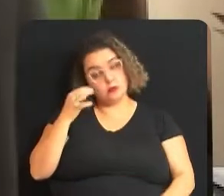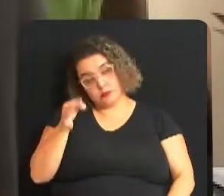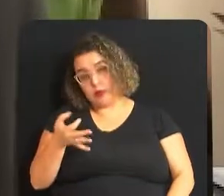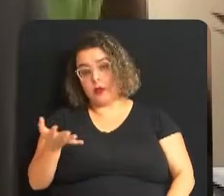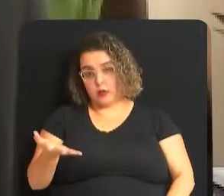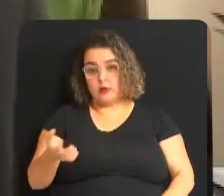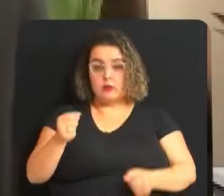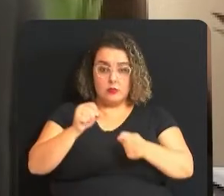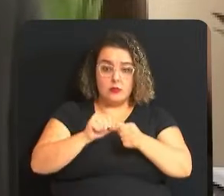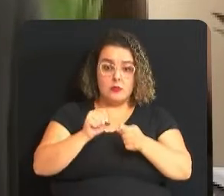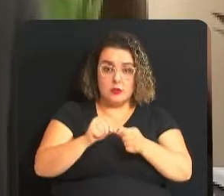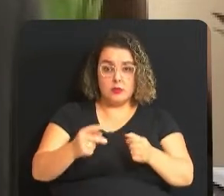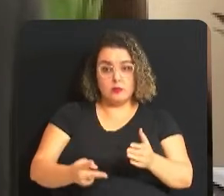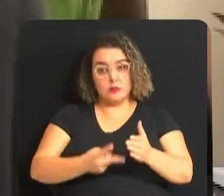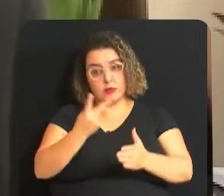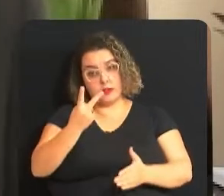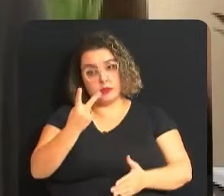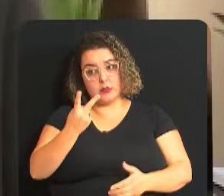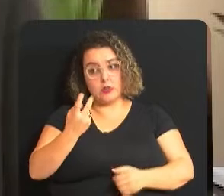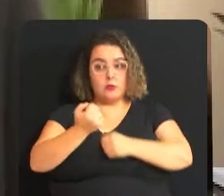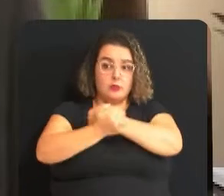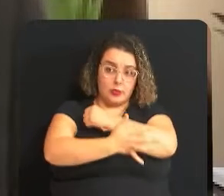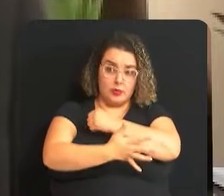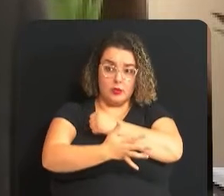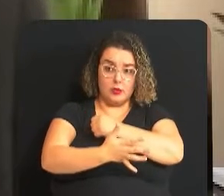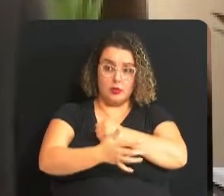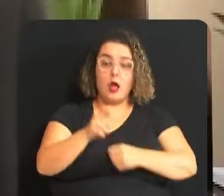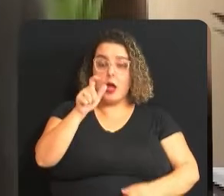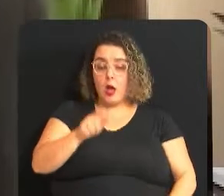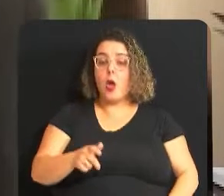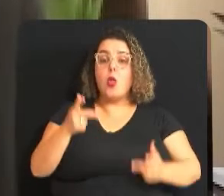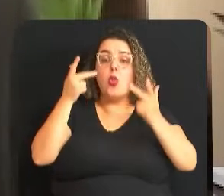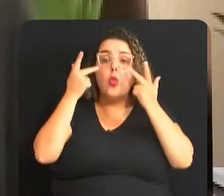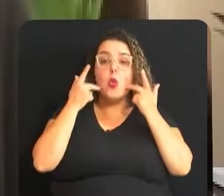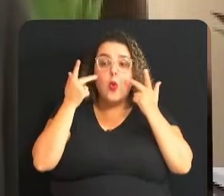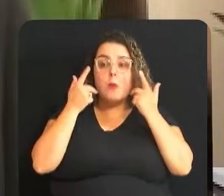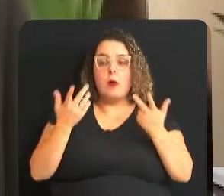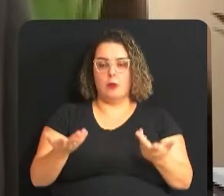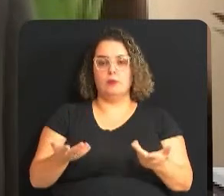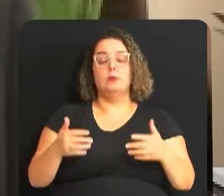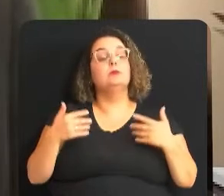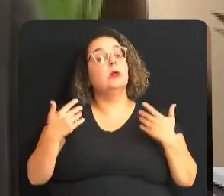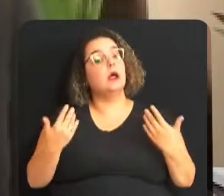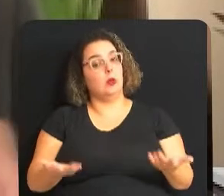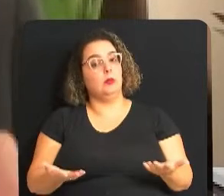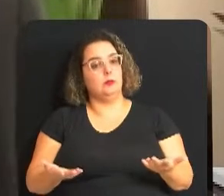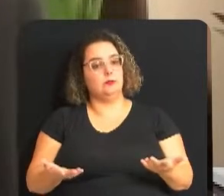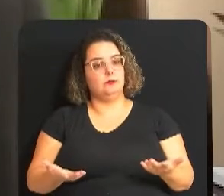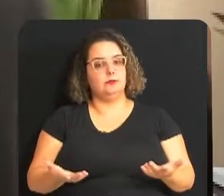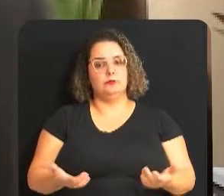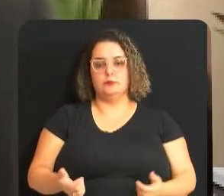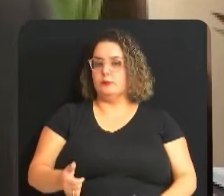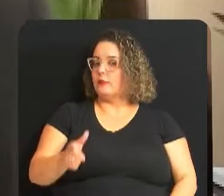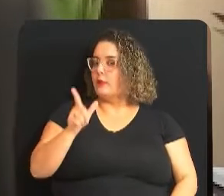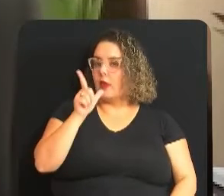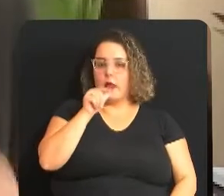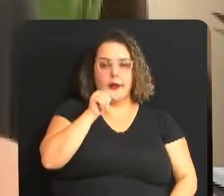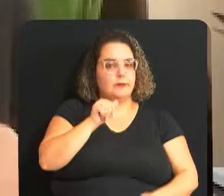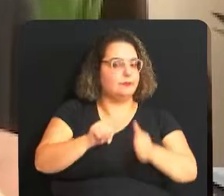você fizesse uma segunda evacuação. Esse é o indivíduo normal. Agora, se você não toma